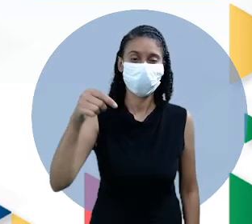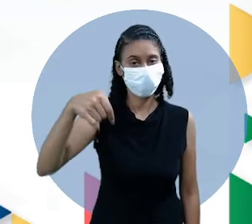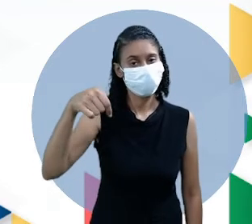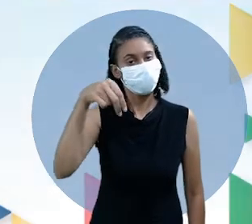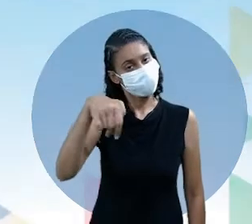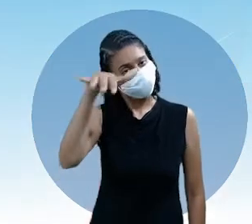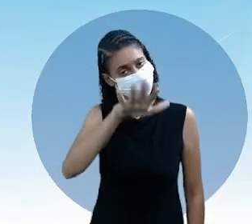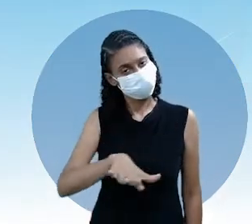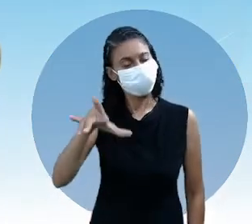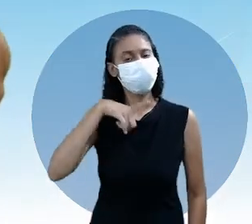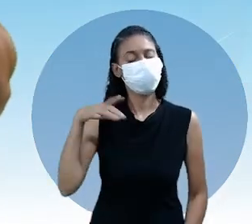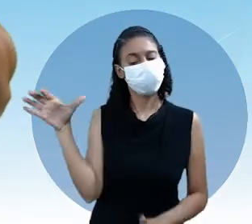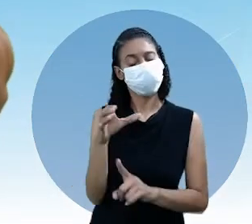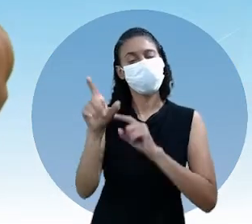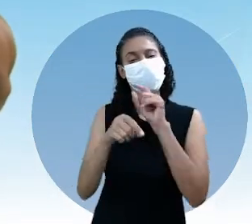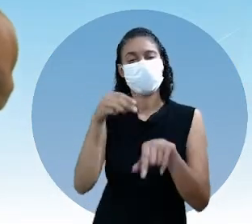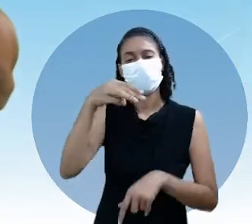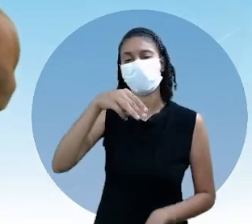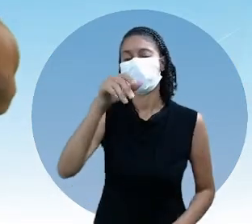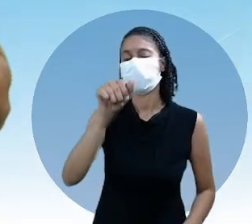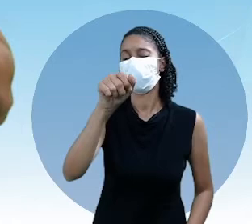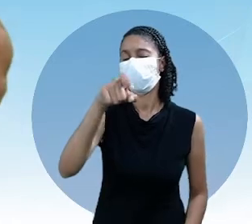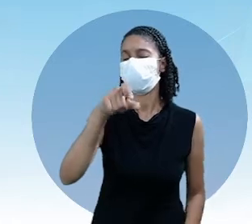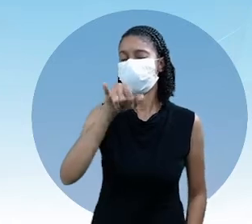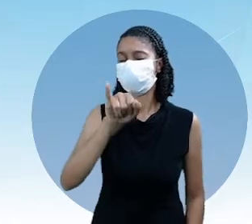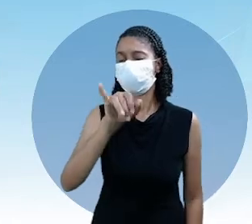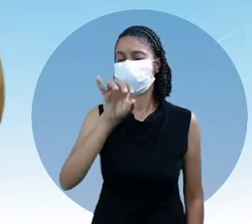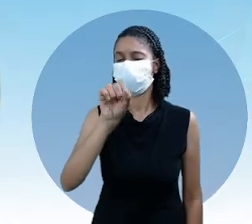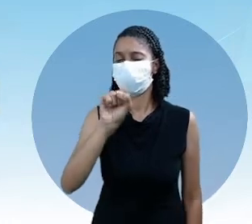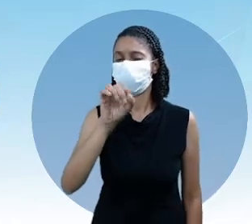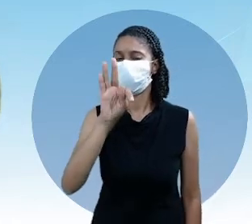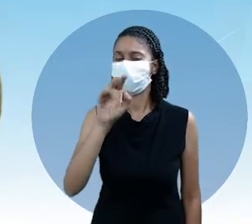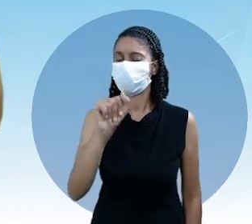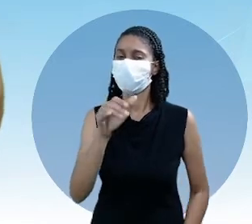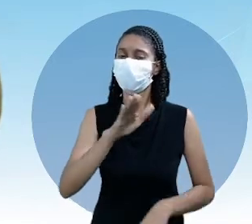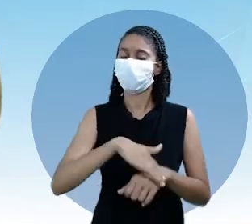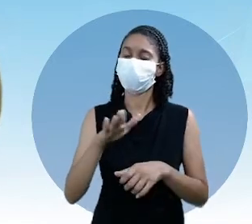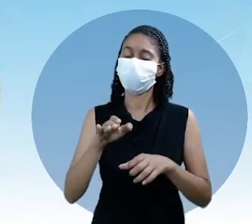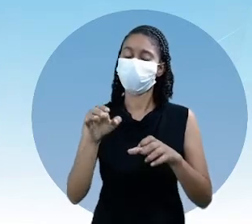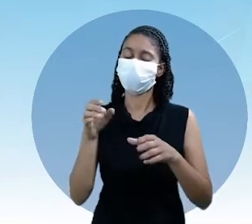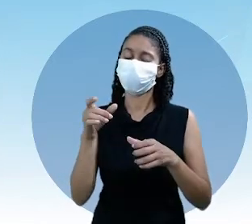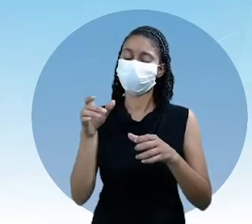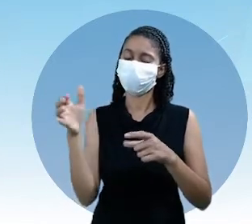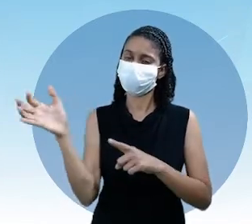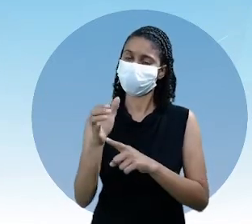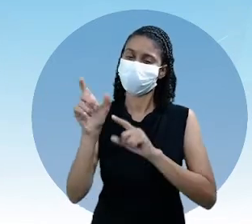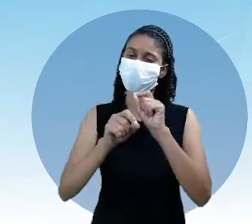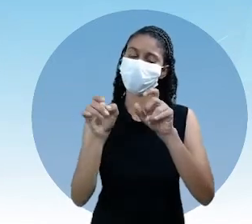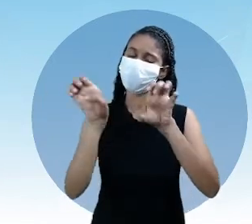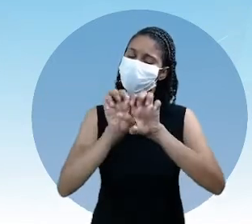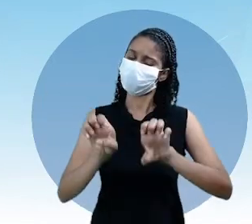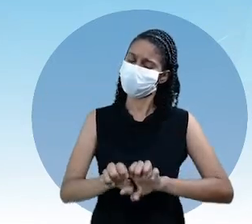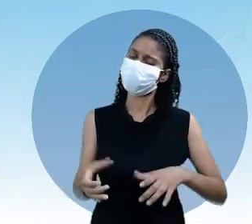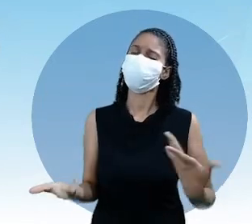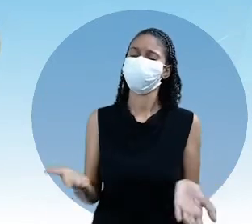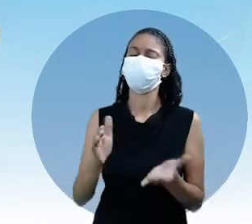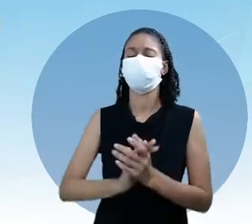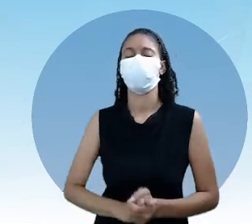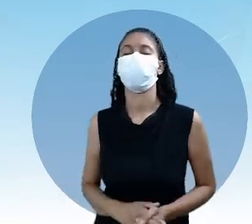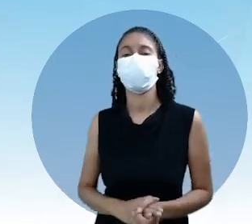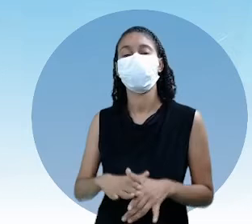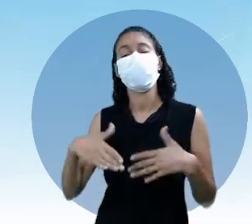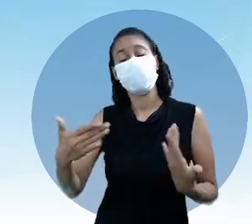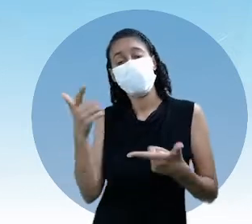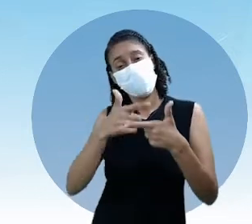mais marxista, né? Ele vai ser mais influenciado pelo estruturalismo. Bem, Então, qual era a